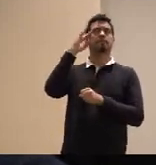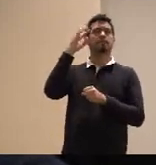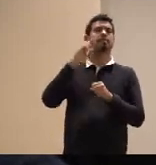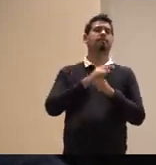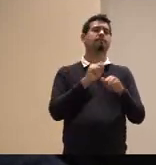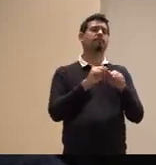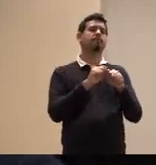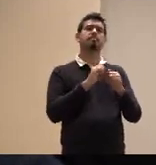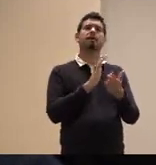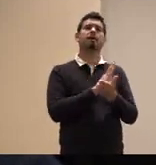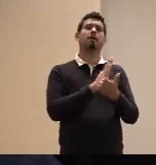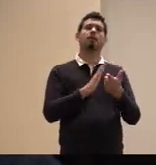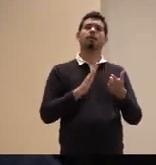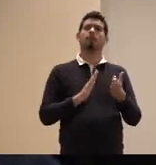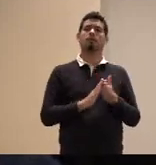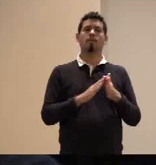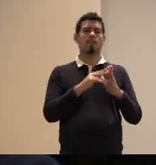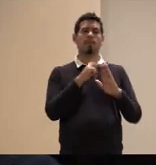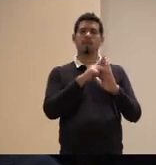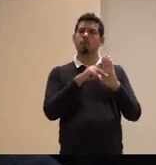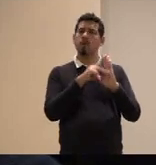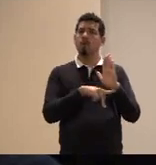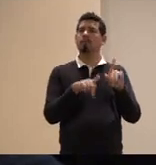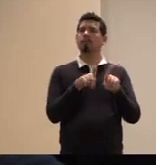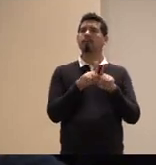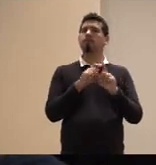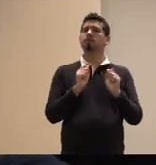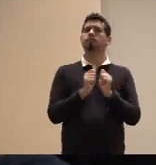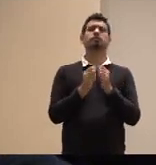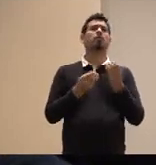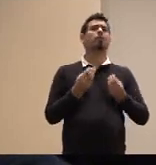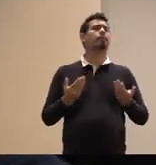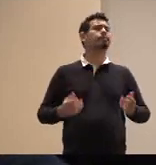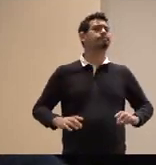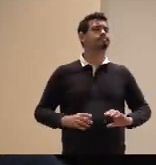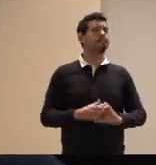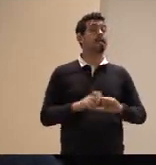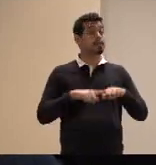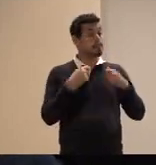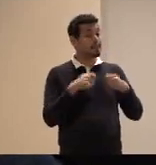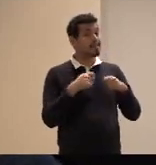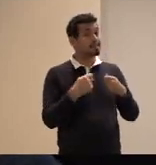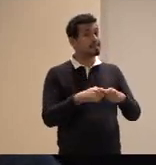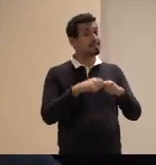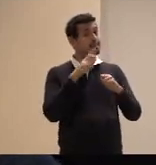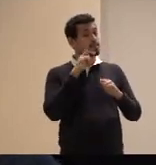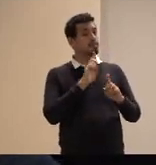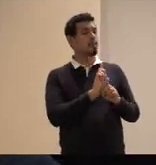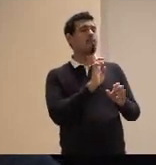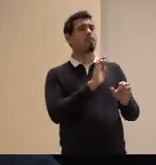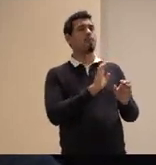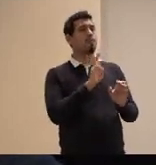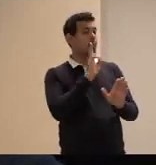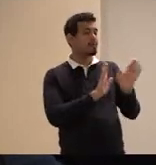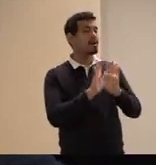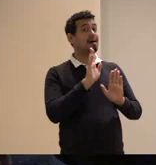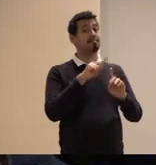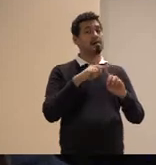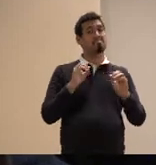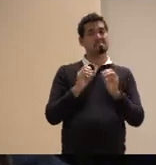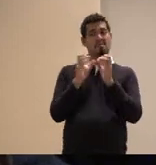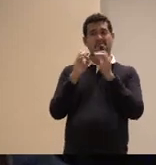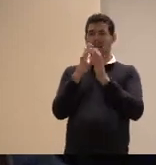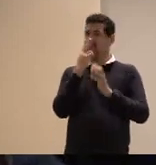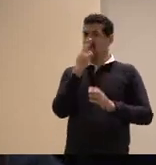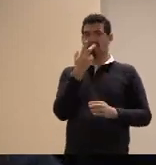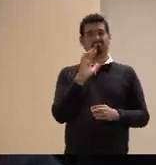construir algum tipo de protocolo, de fluxo, né? A gente precisa desse amparo lá em Bombinhas e parece que não